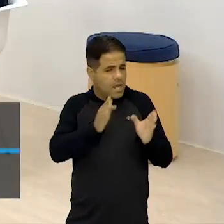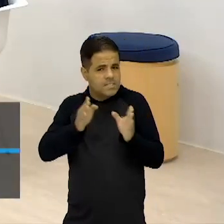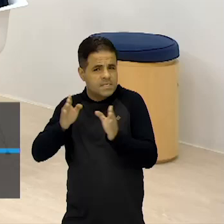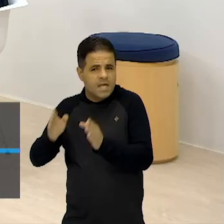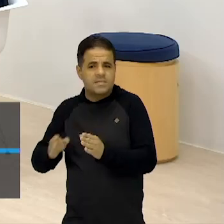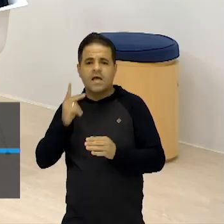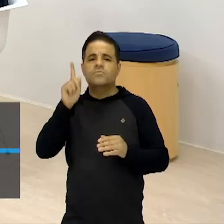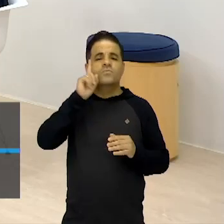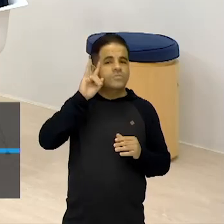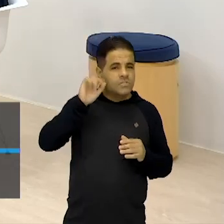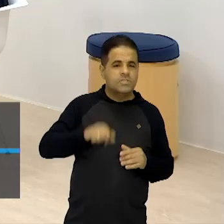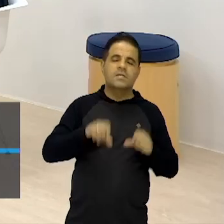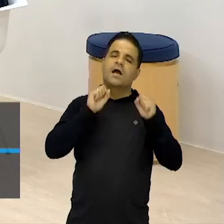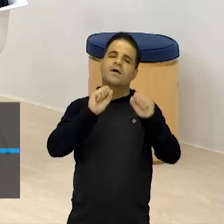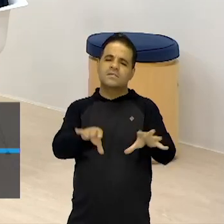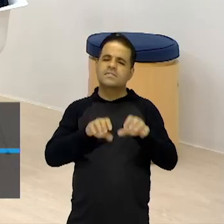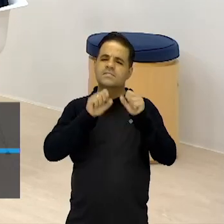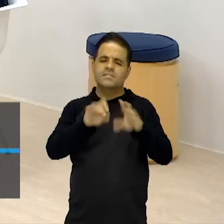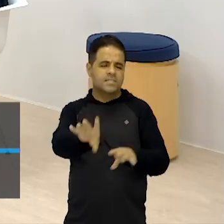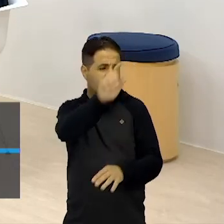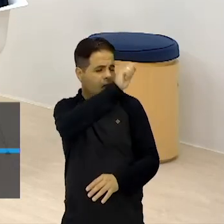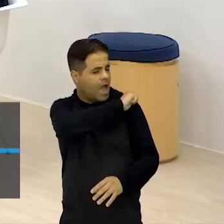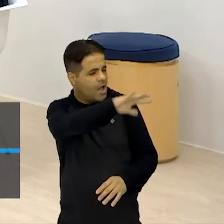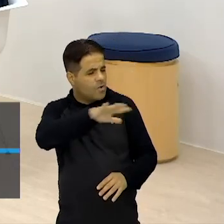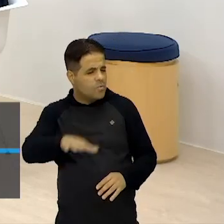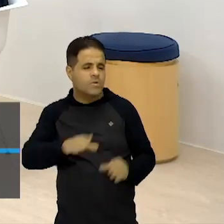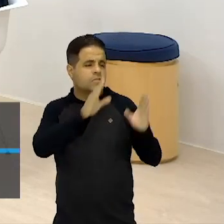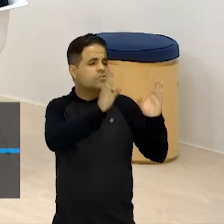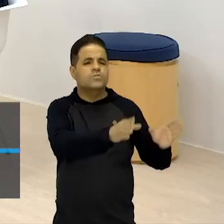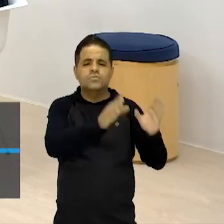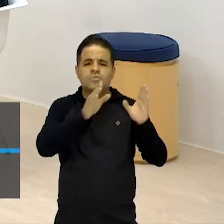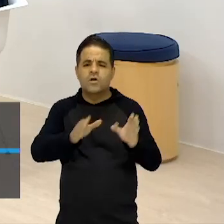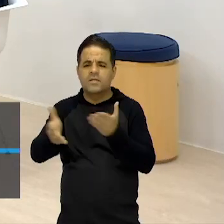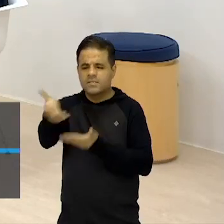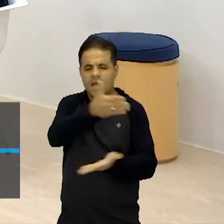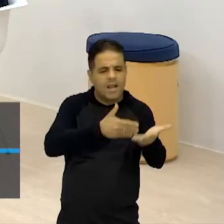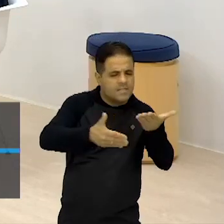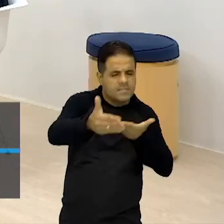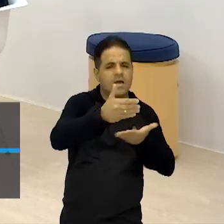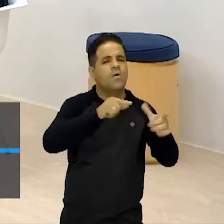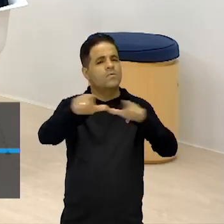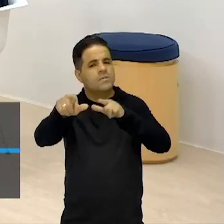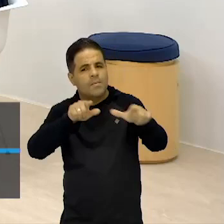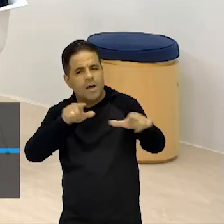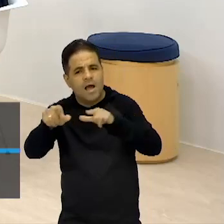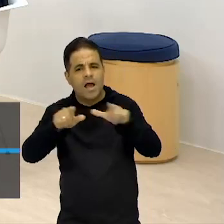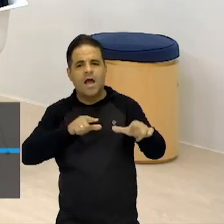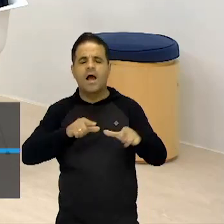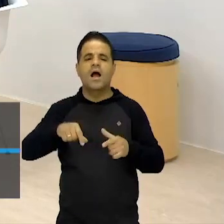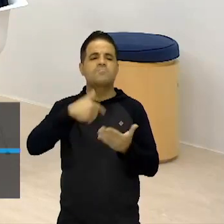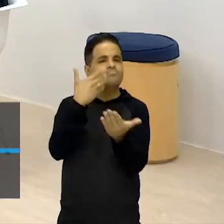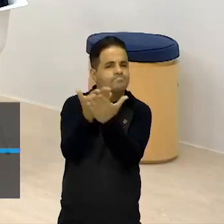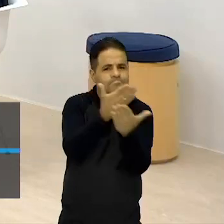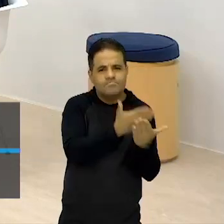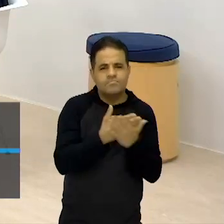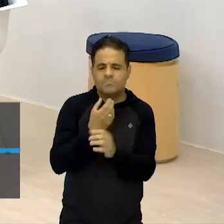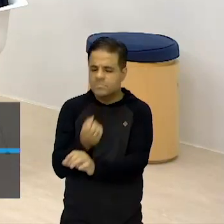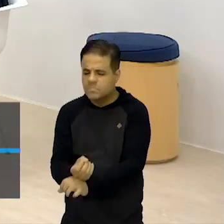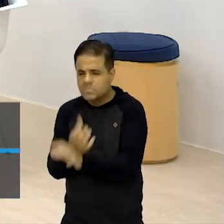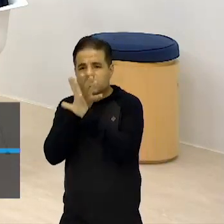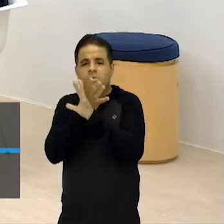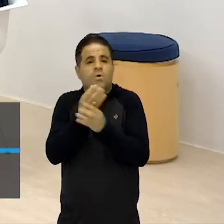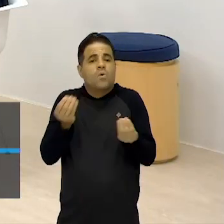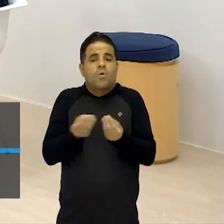dia a dia e como é que você ensina o aluno a se organizar em relação aos trabalhos, em relação às aulas